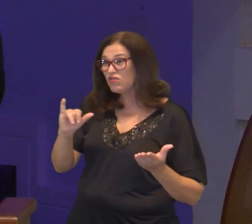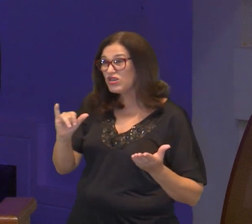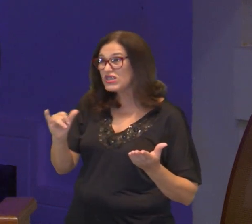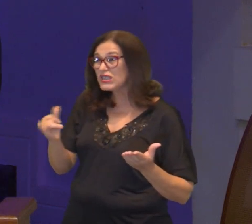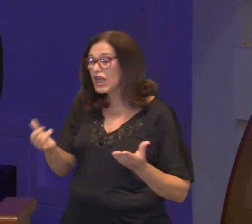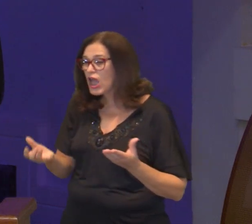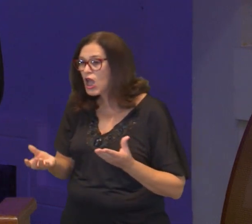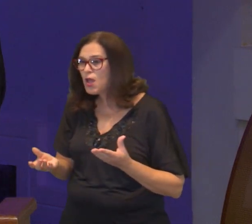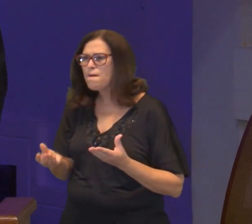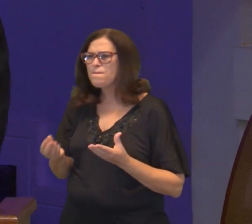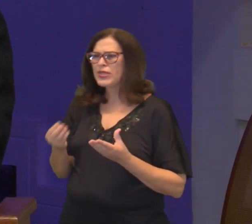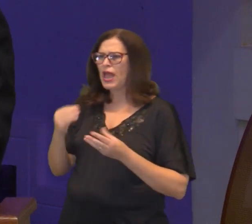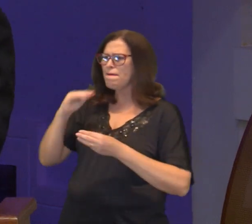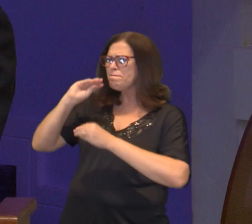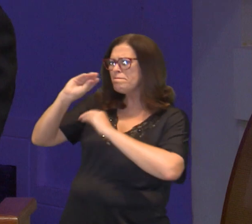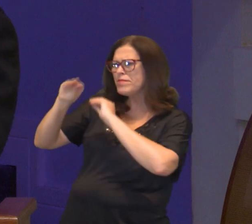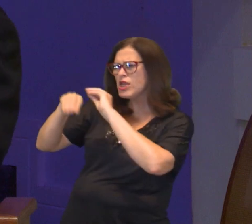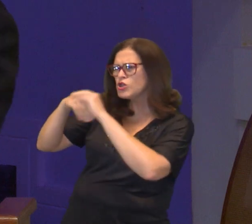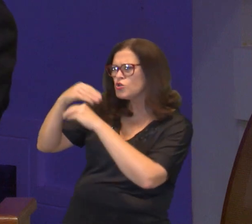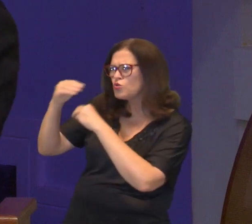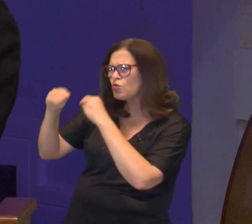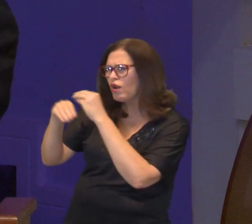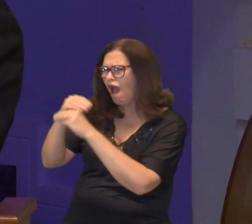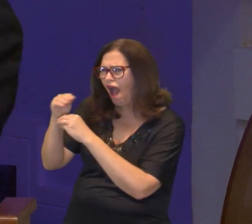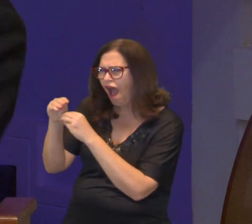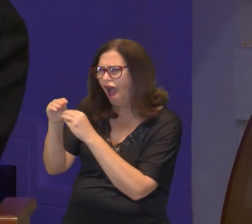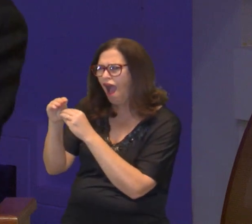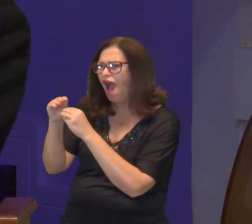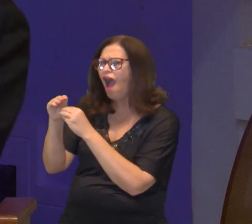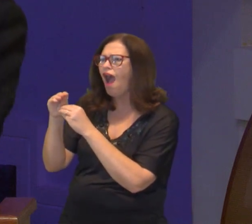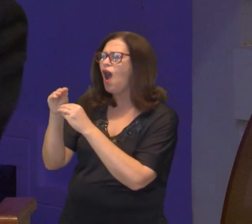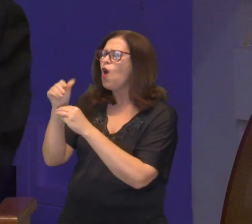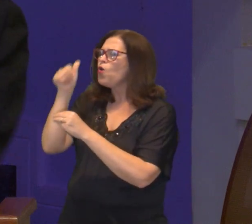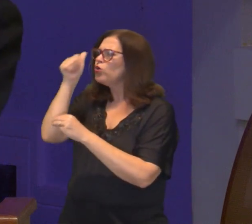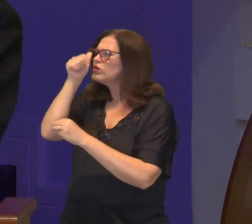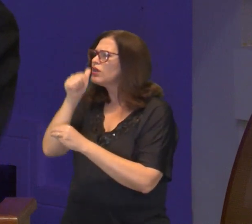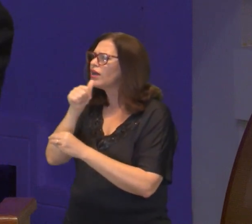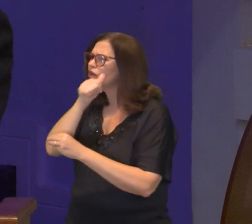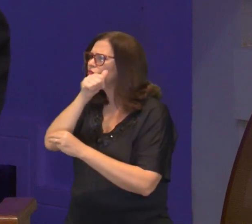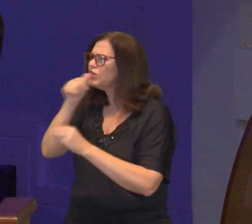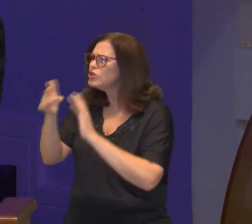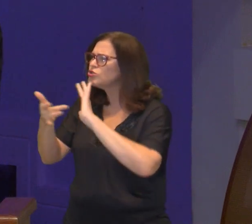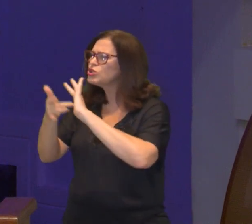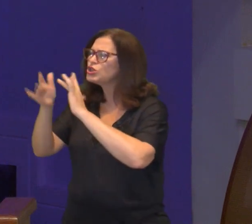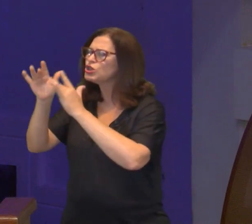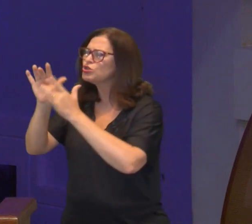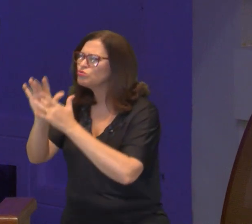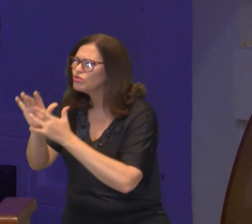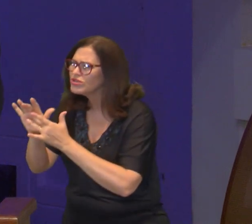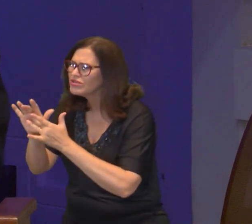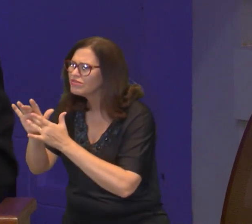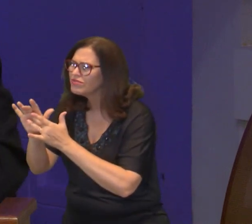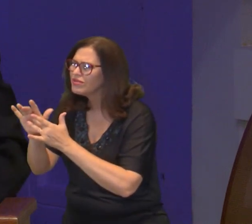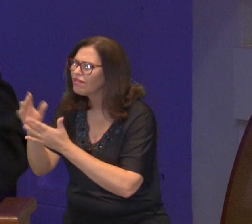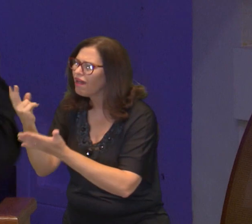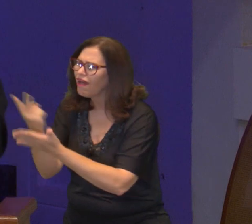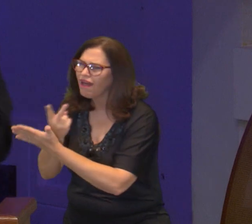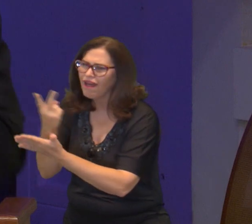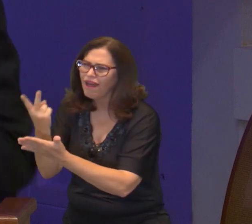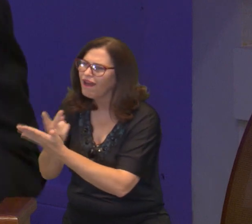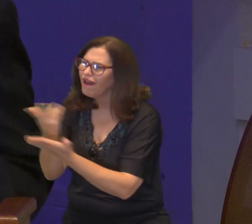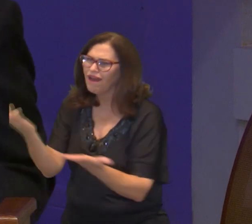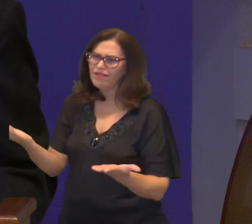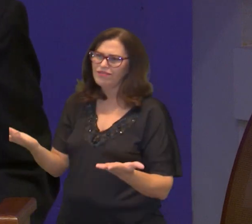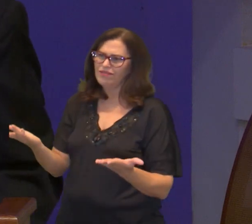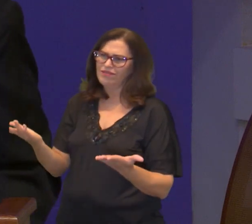que Jesus fez, você está adulterando, deformando aquilo que